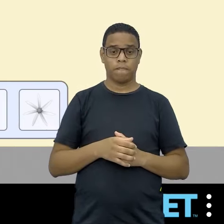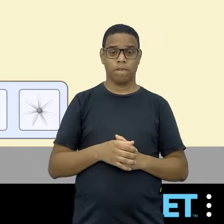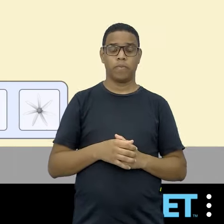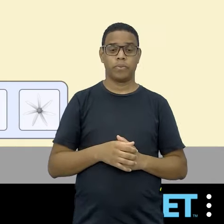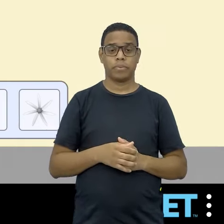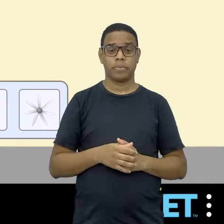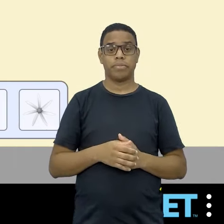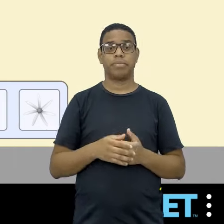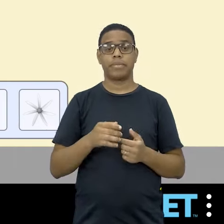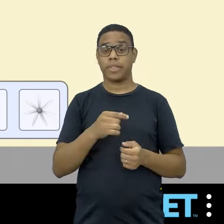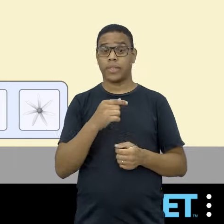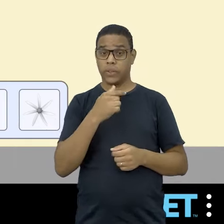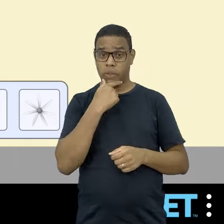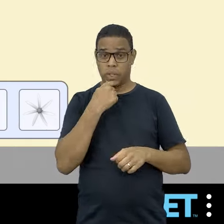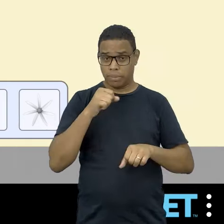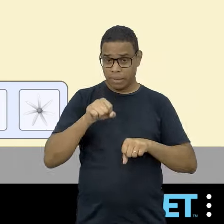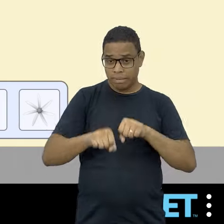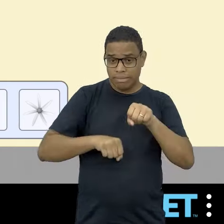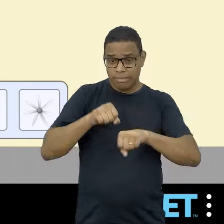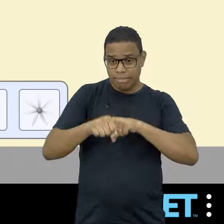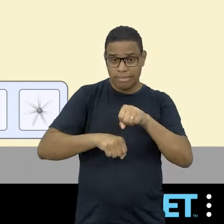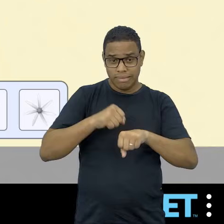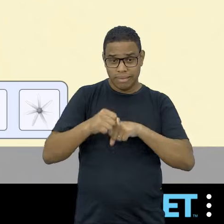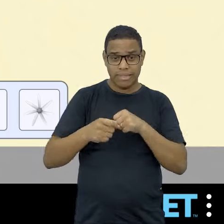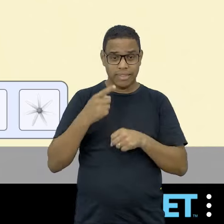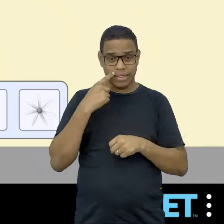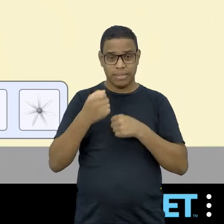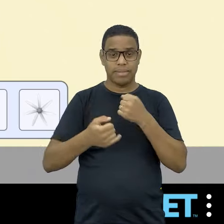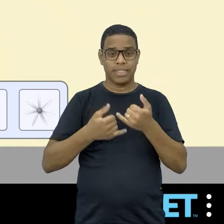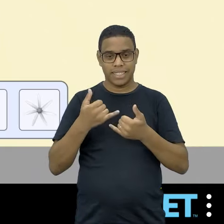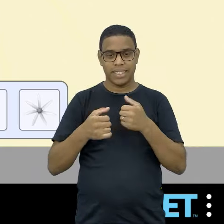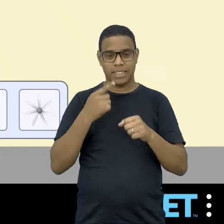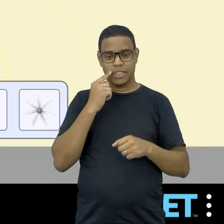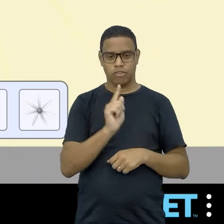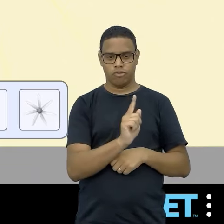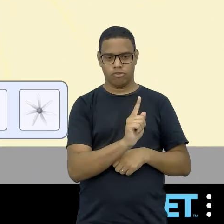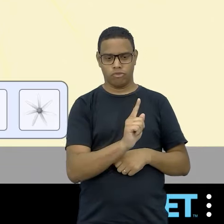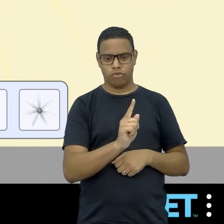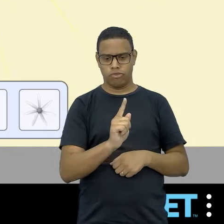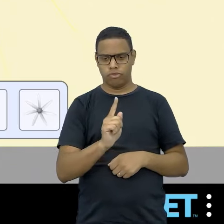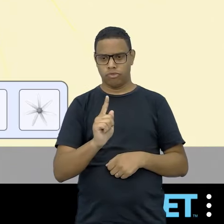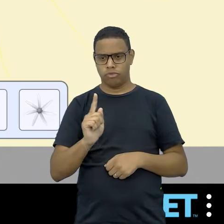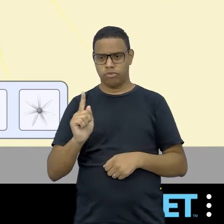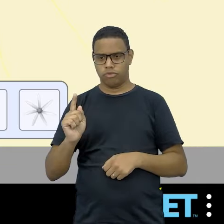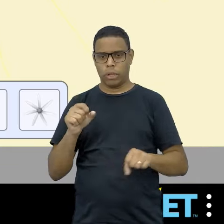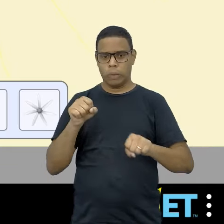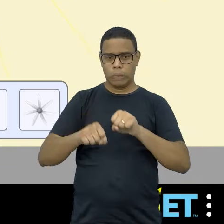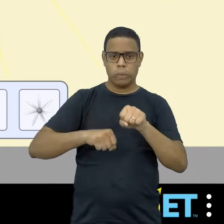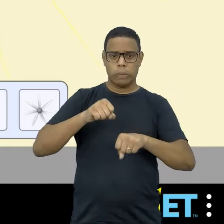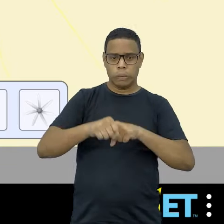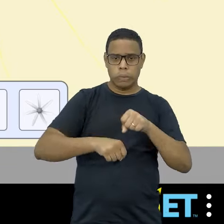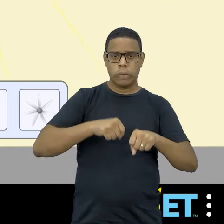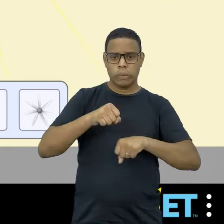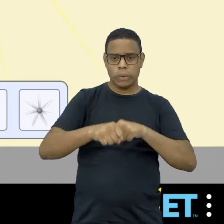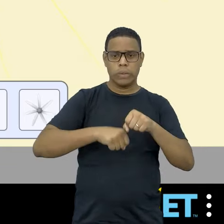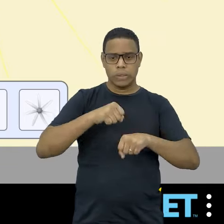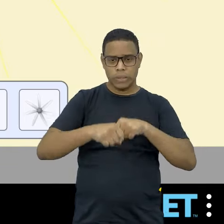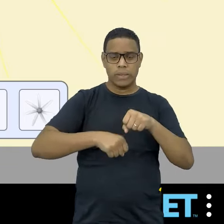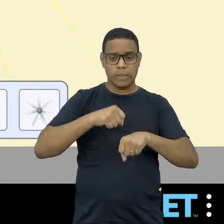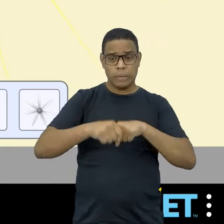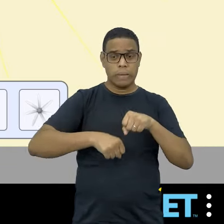Aí, esse rapaz aqui pedalando, você pode ir brincando, ó. Ele vai pedalando ali, pedalando.